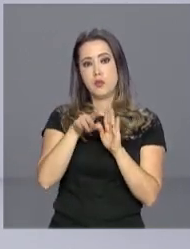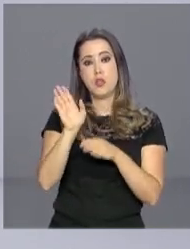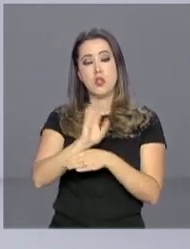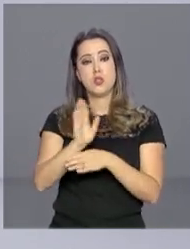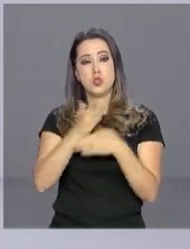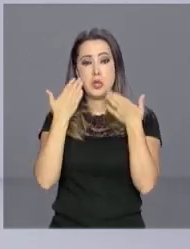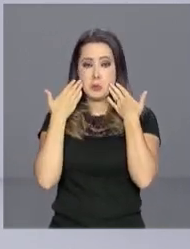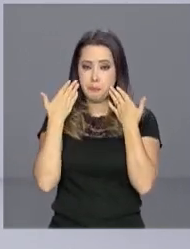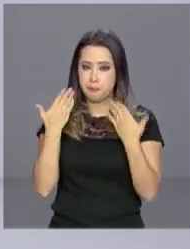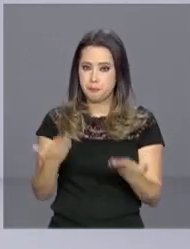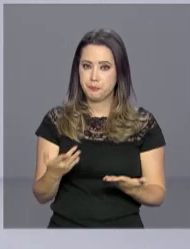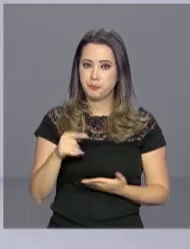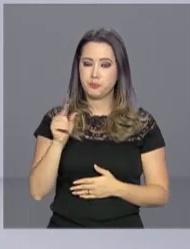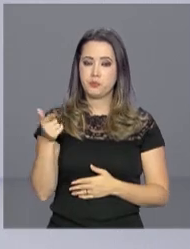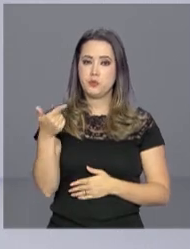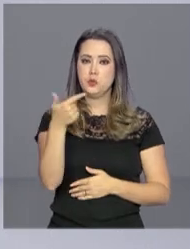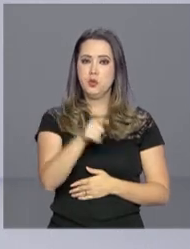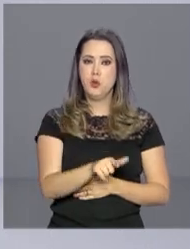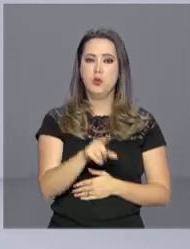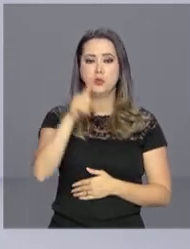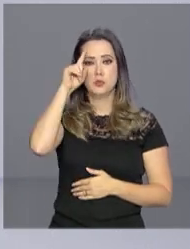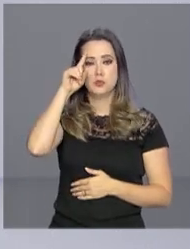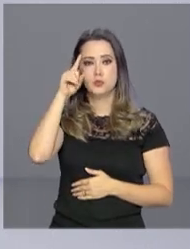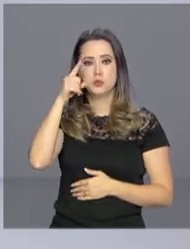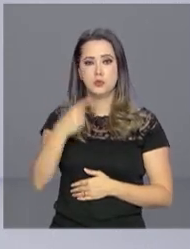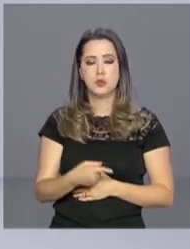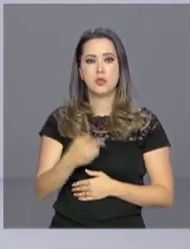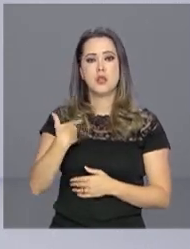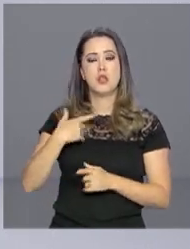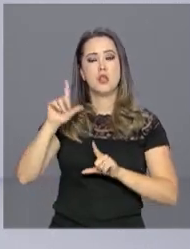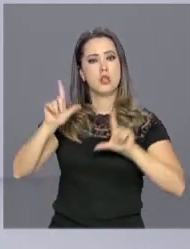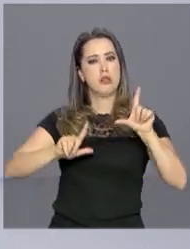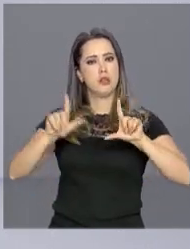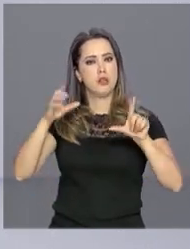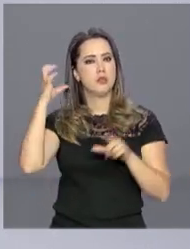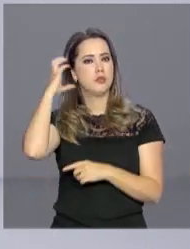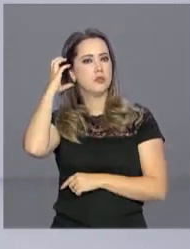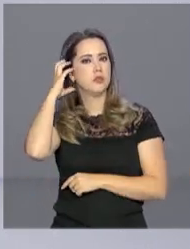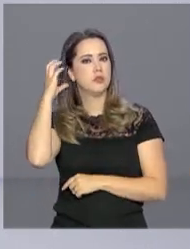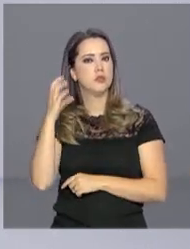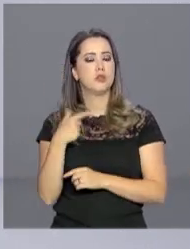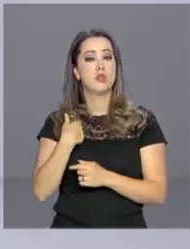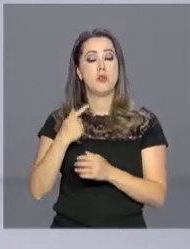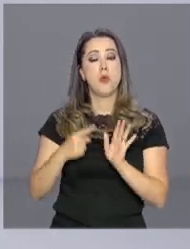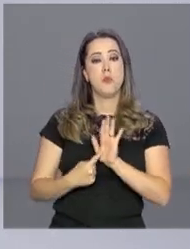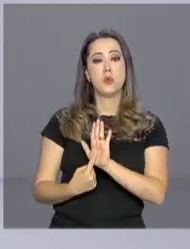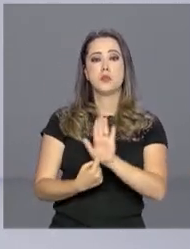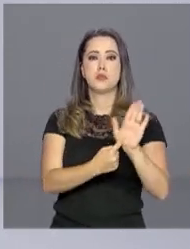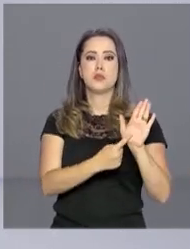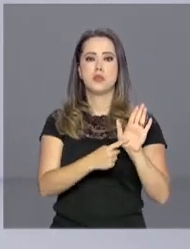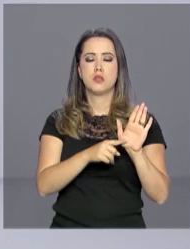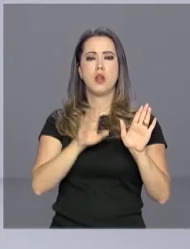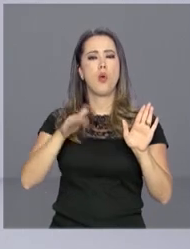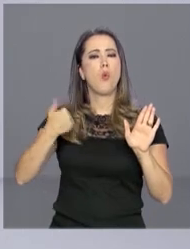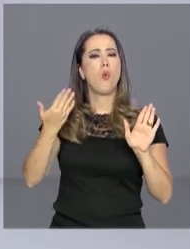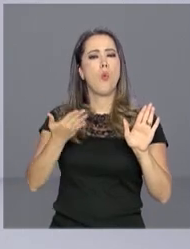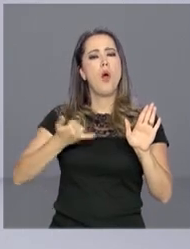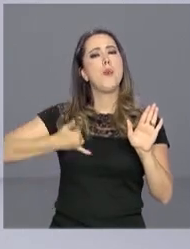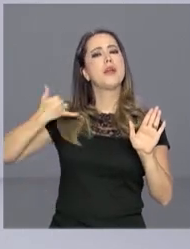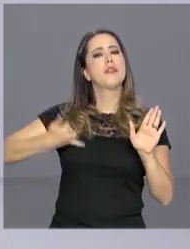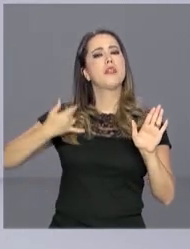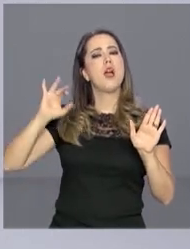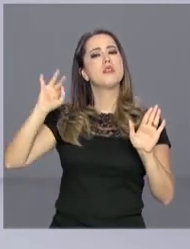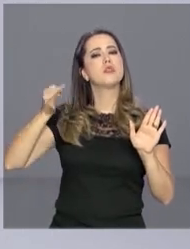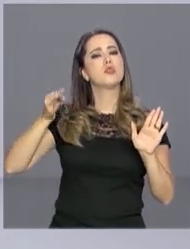artes visuais outra determinação é de que as emissoras de rádio e também de televisão devem exibir aviso de classificação